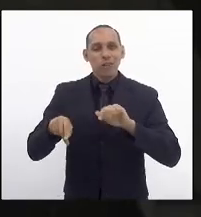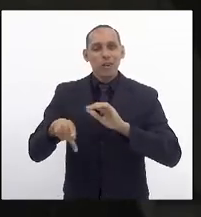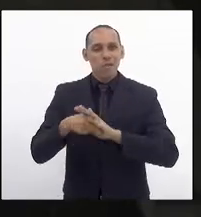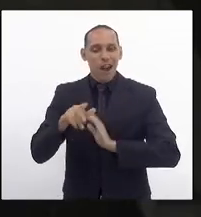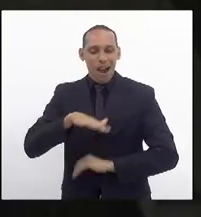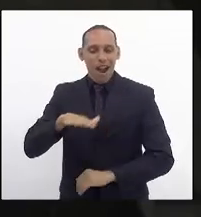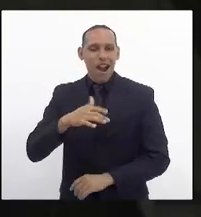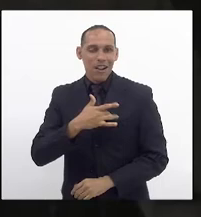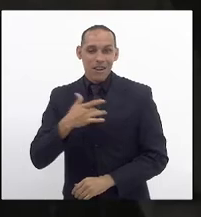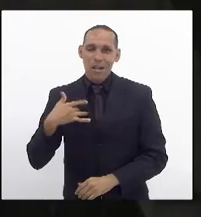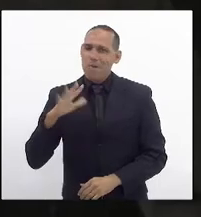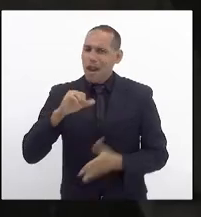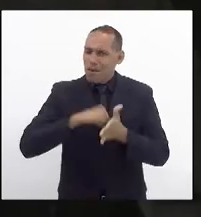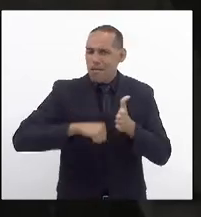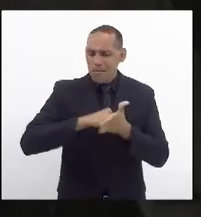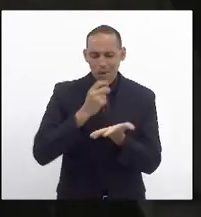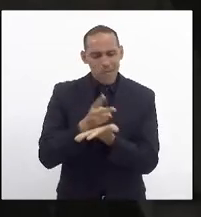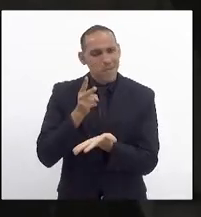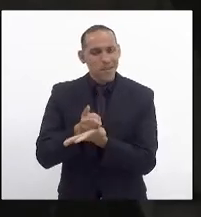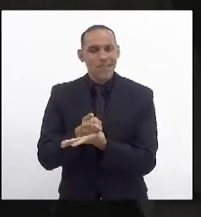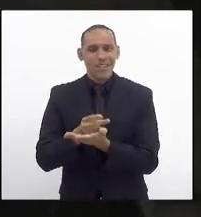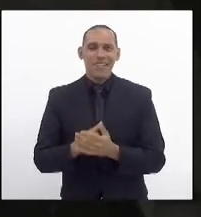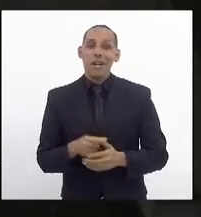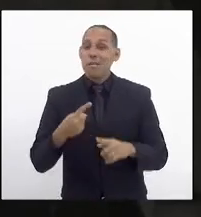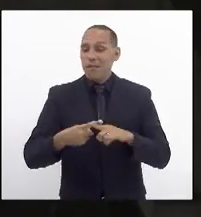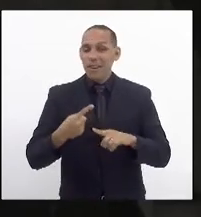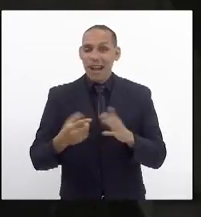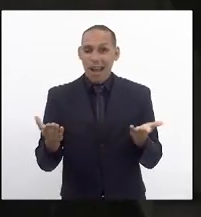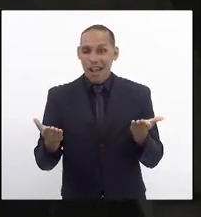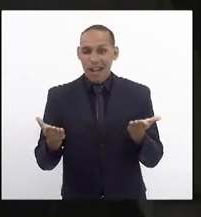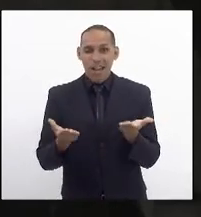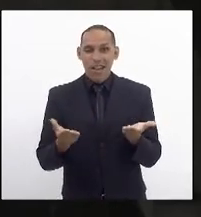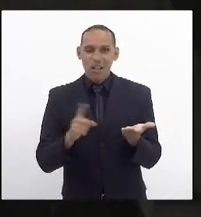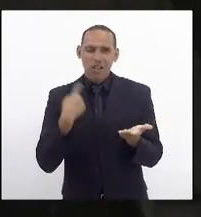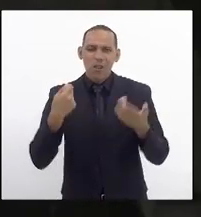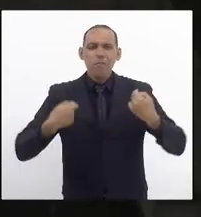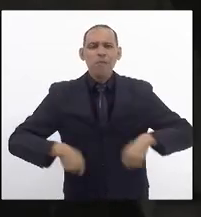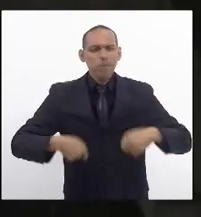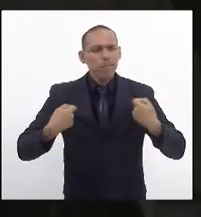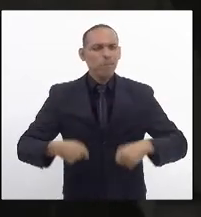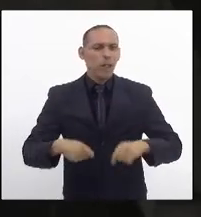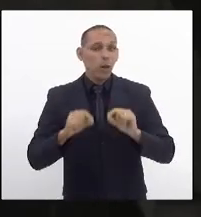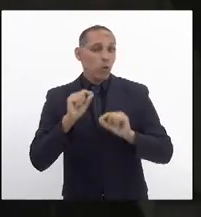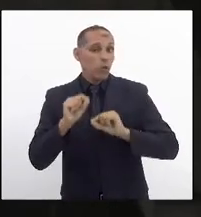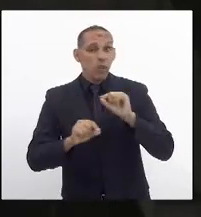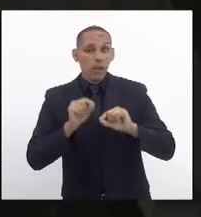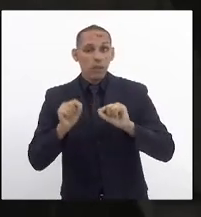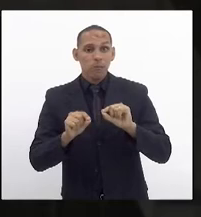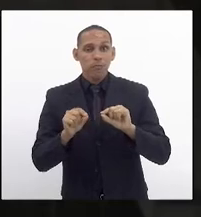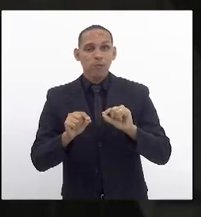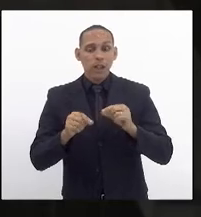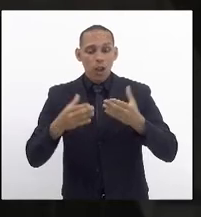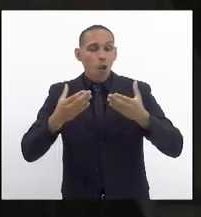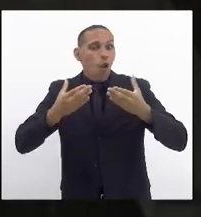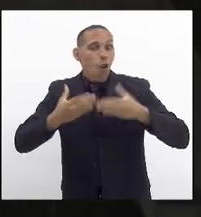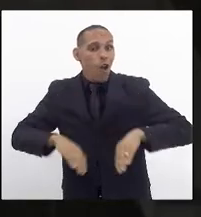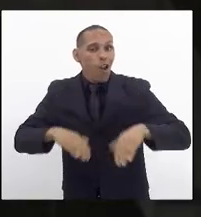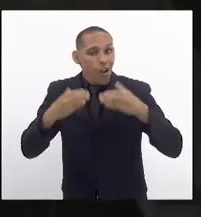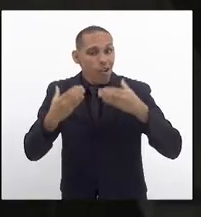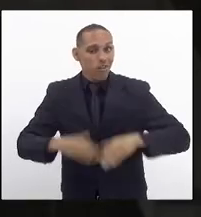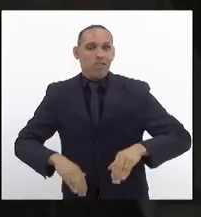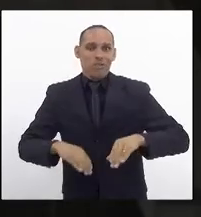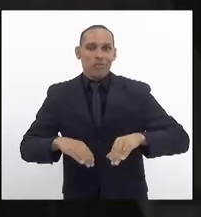é mas a luta continua é porque agora precisamos do concurso